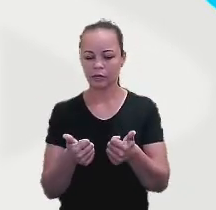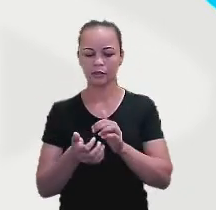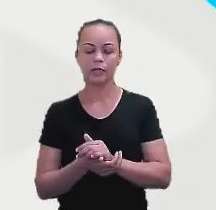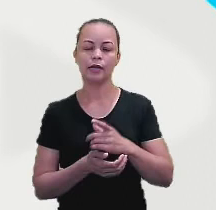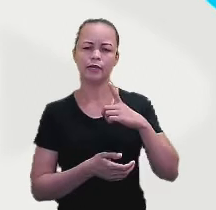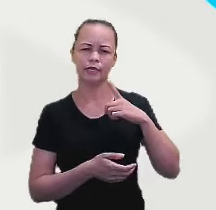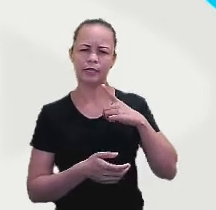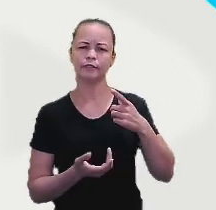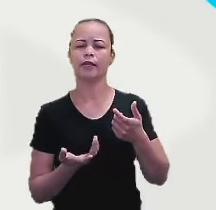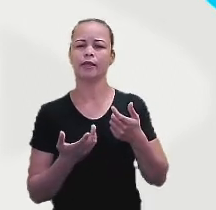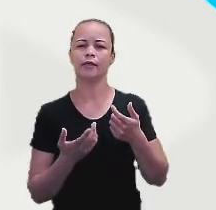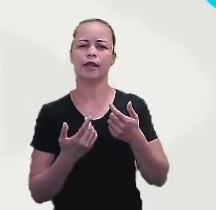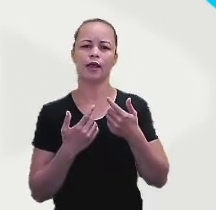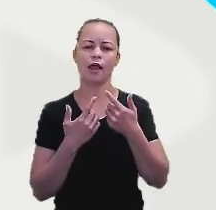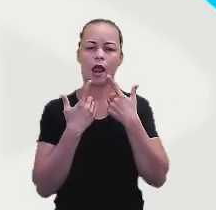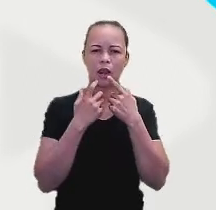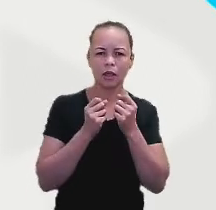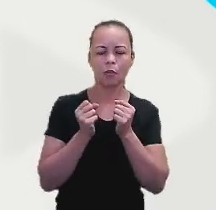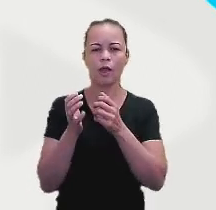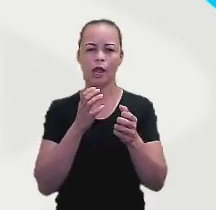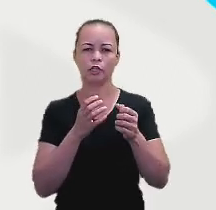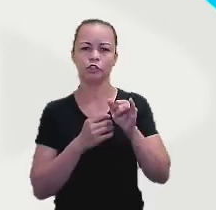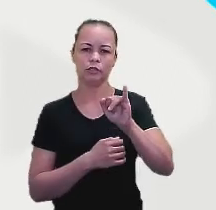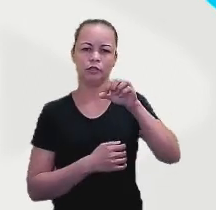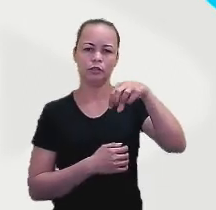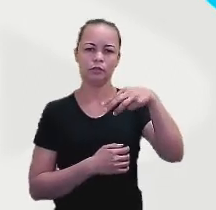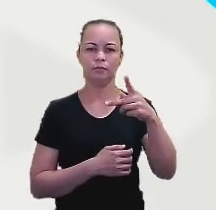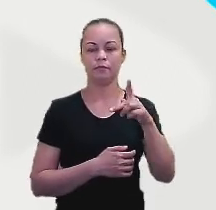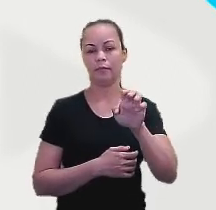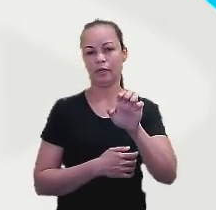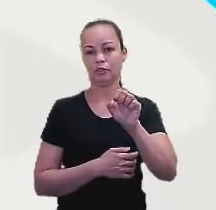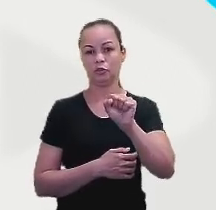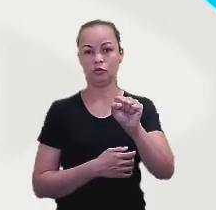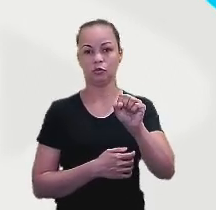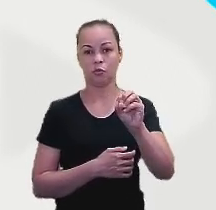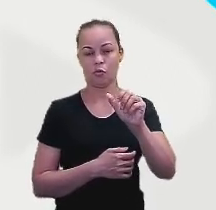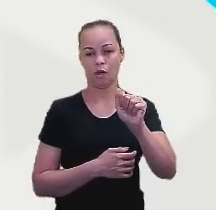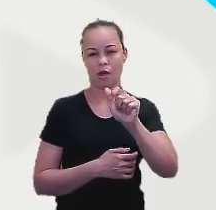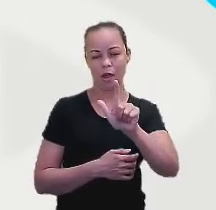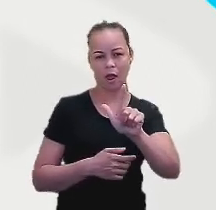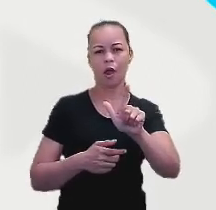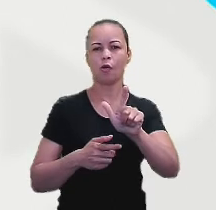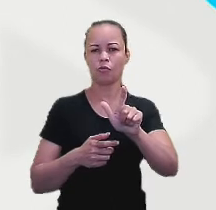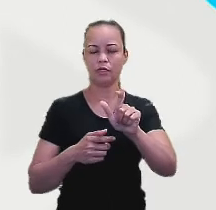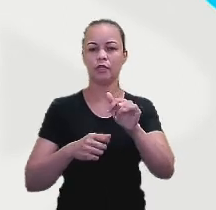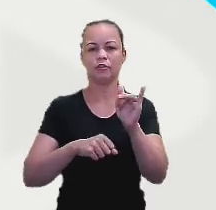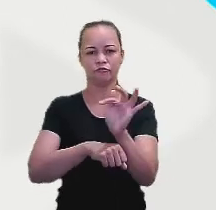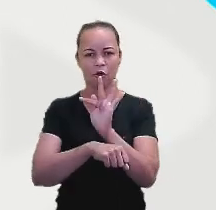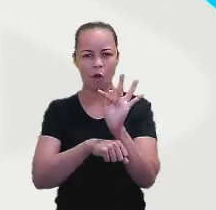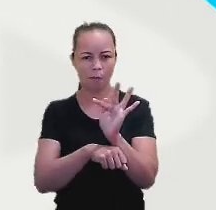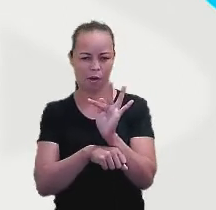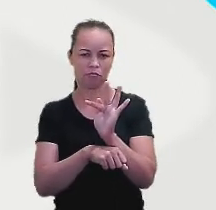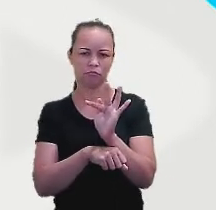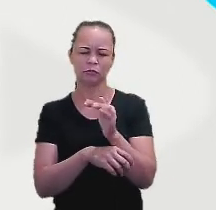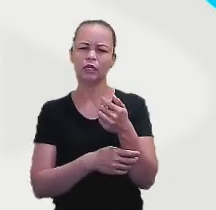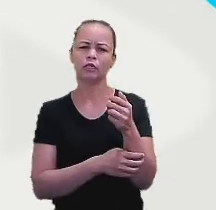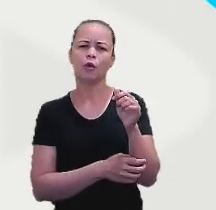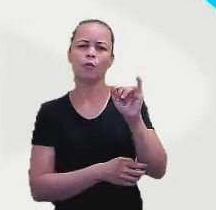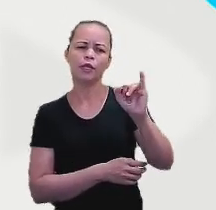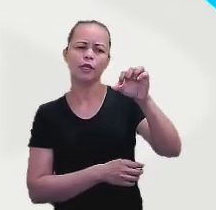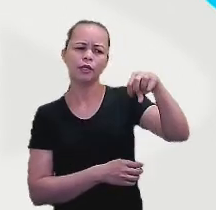linguagem impessoal e formal. Então, impessoal é que uma linguagem